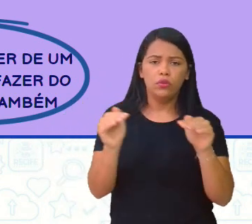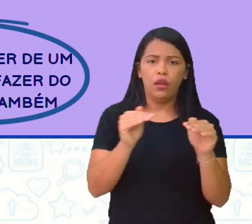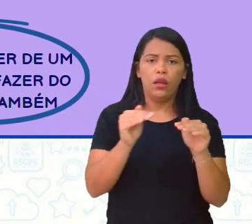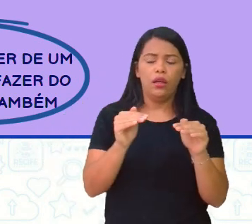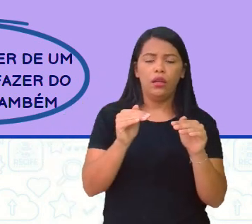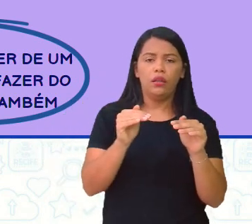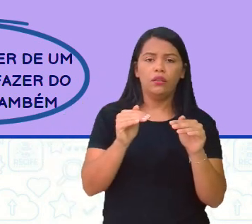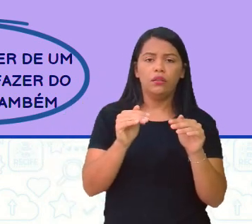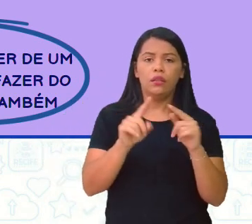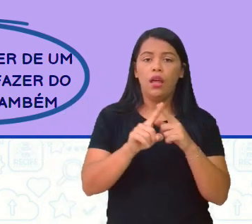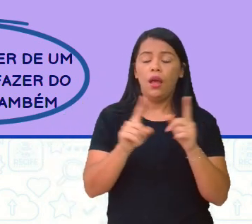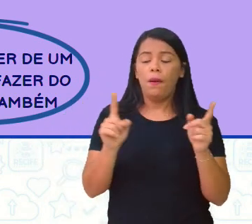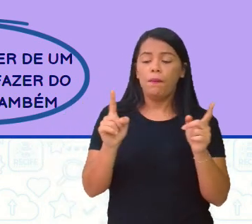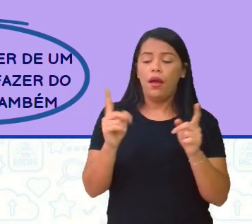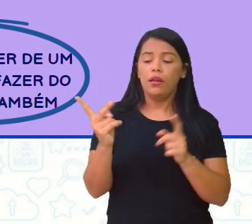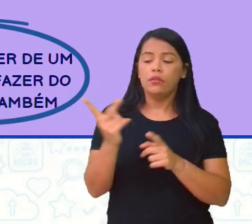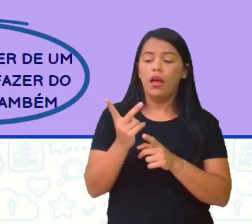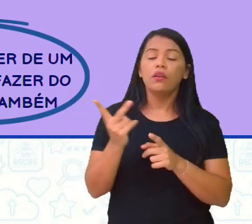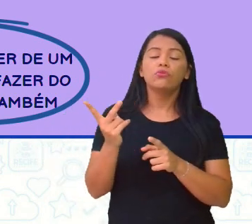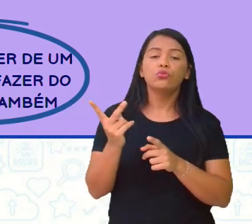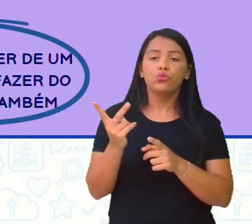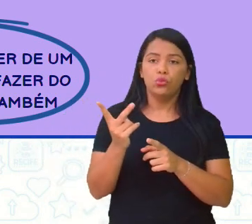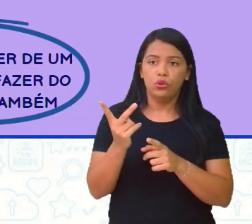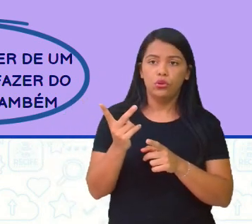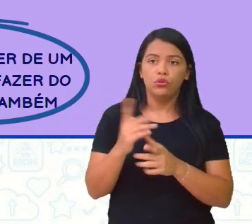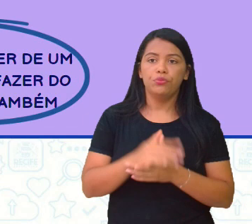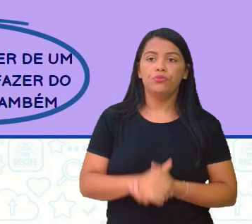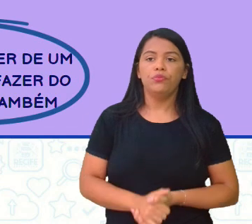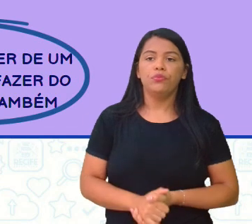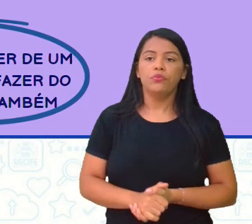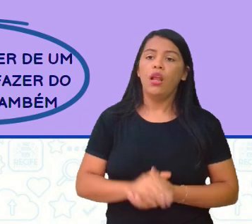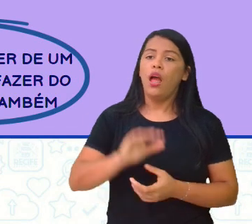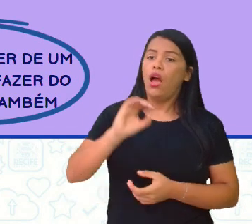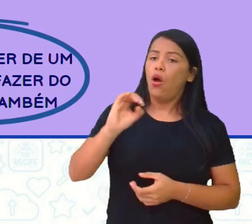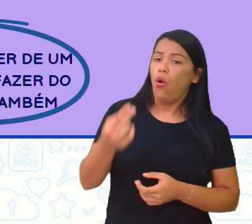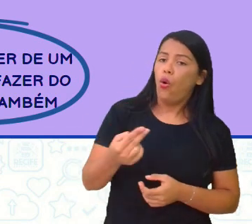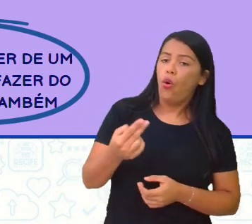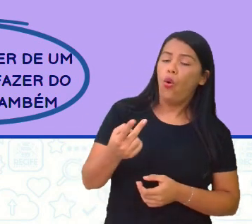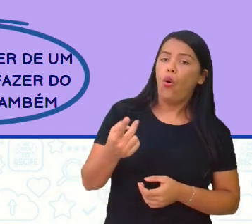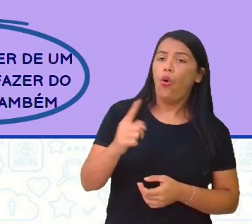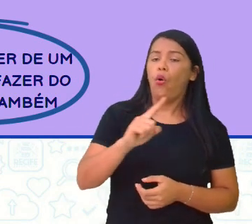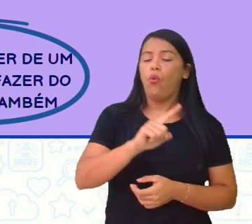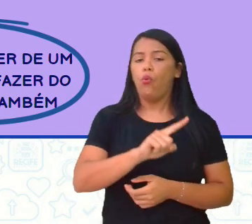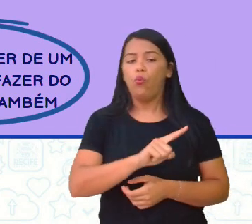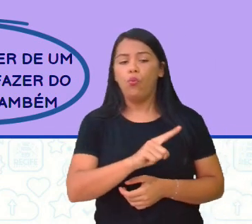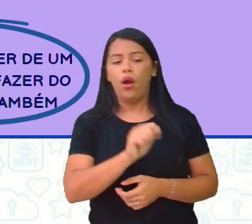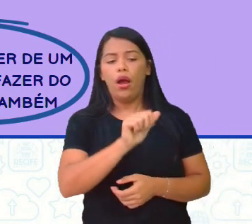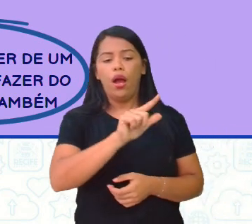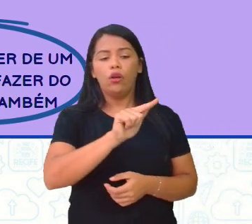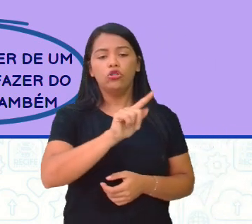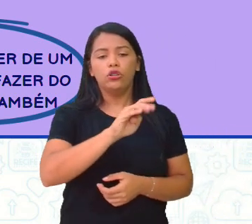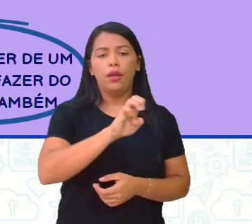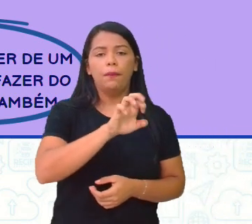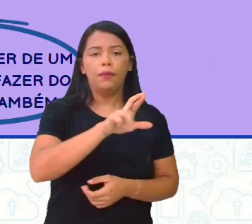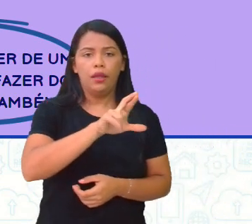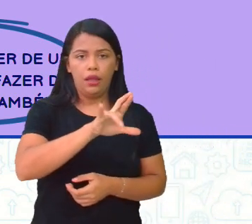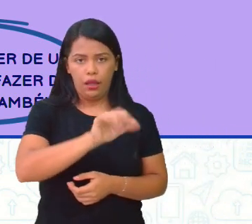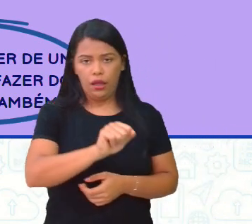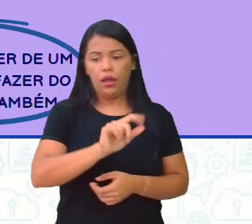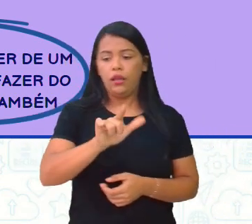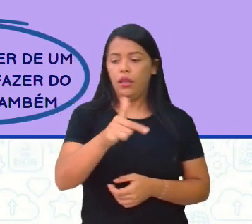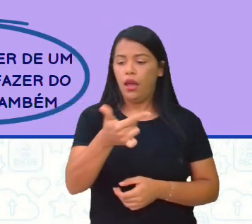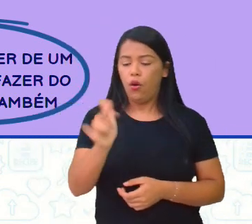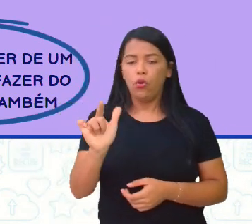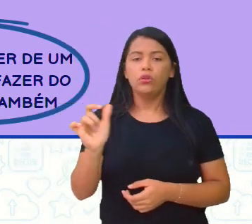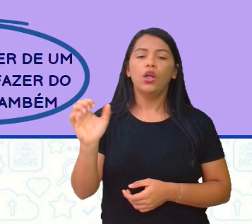mas são duas expressões algébricas, ou uma expressão algébrica e uma numérica, que é